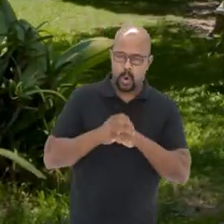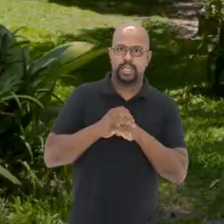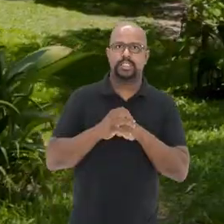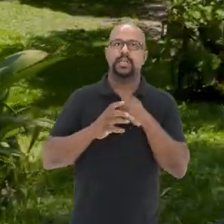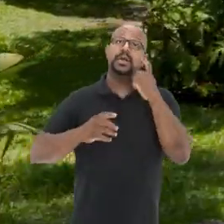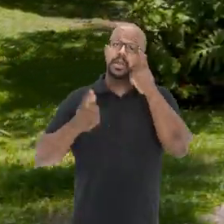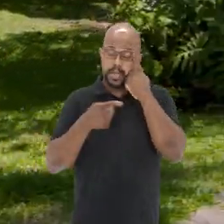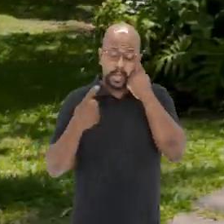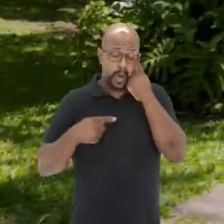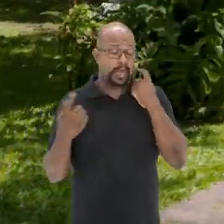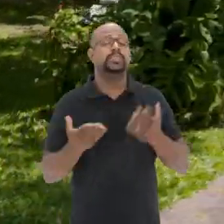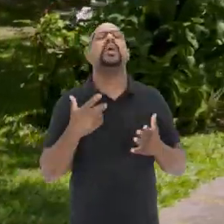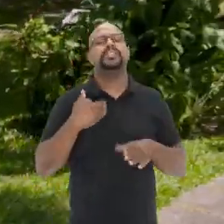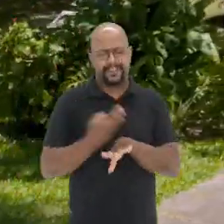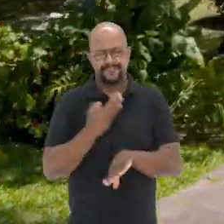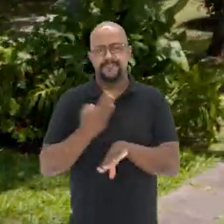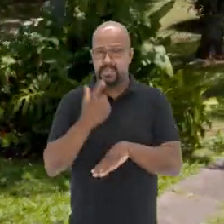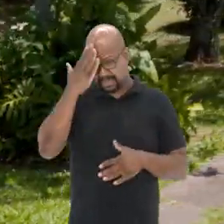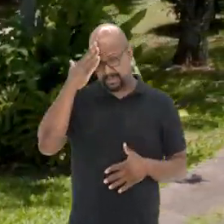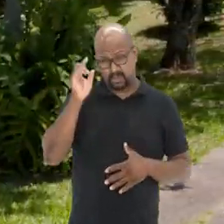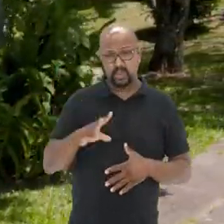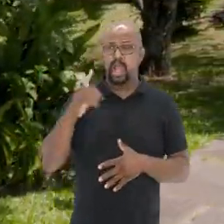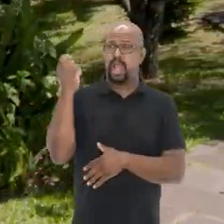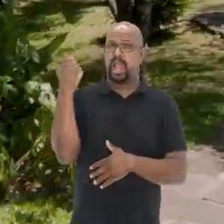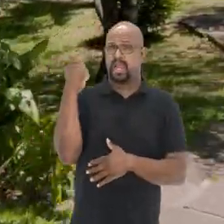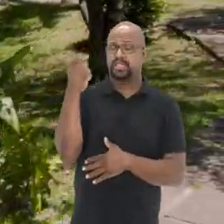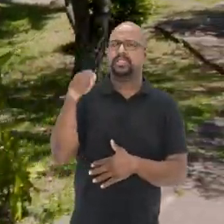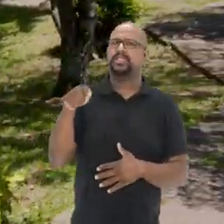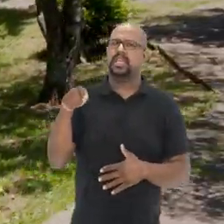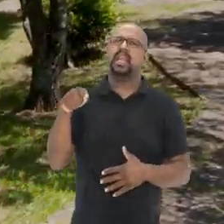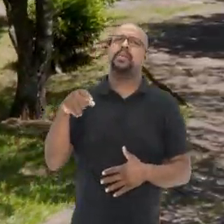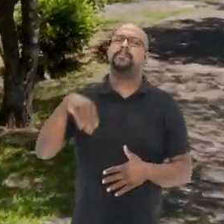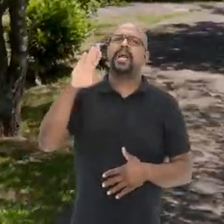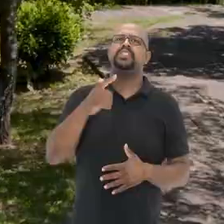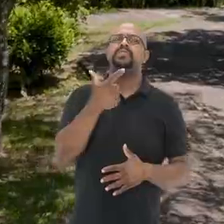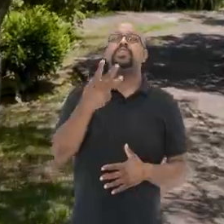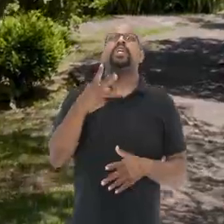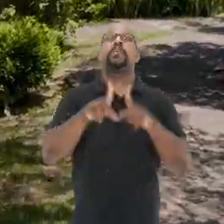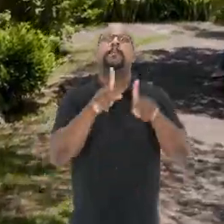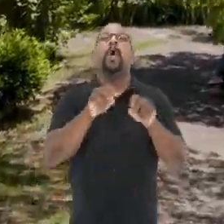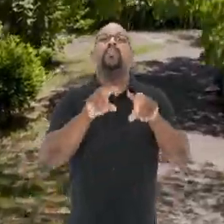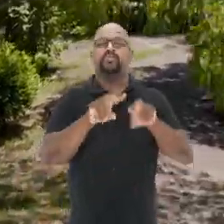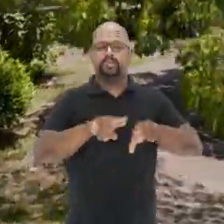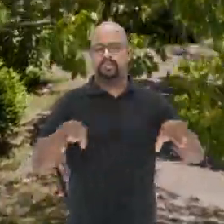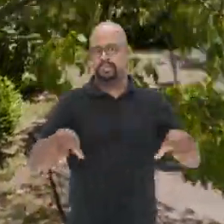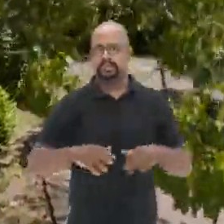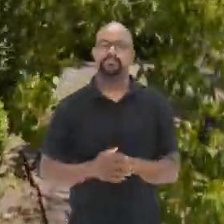Canguengue, nós existimos. Todos nós sabemos que só no estado do Rio Grande do Sul tinha mais de 23 povos.